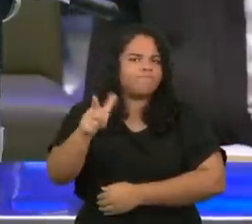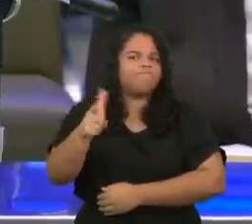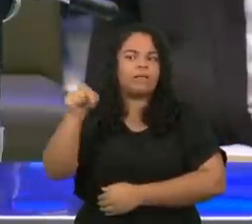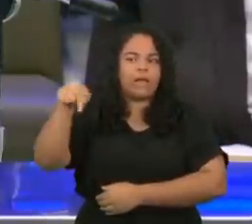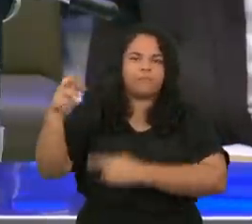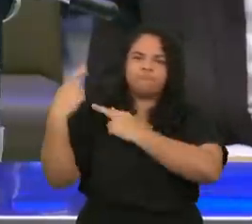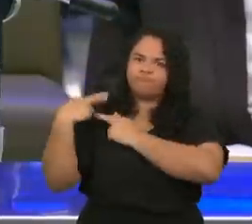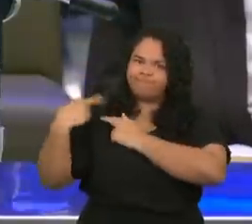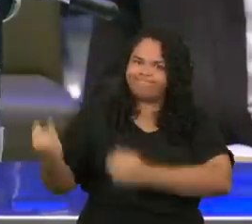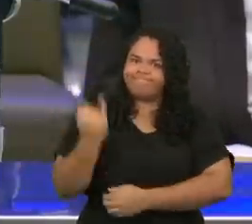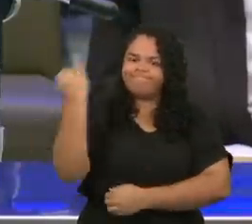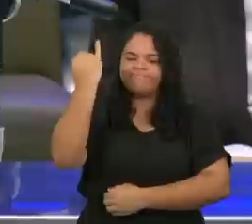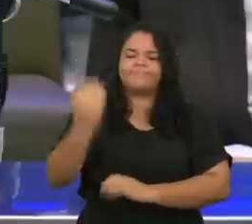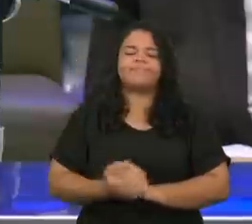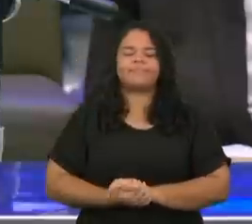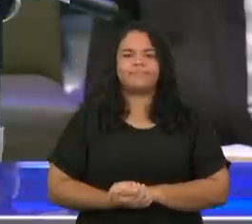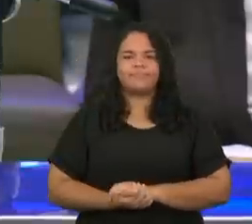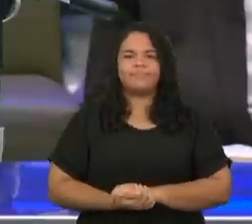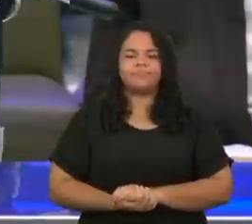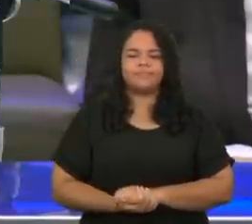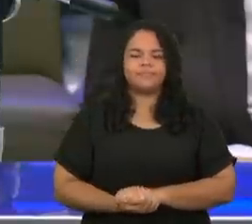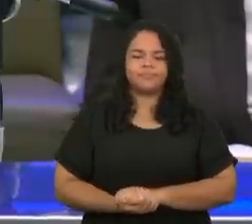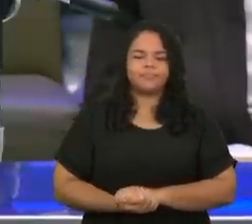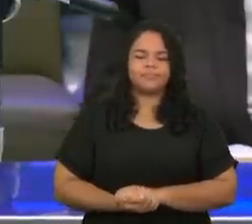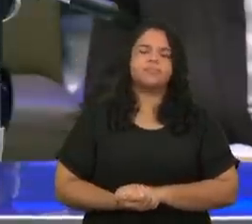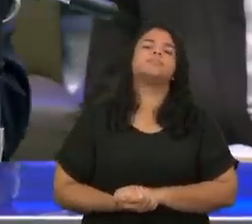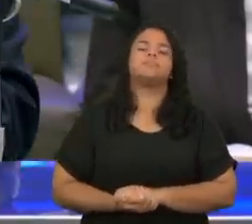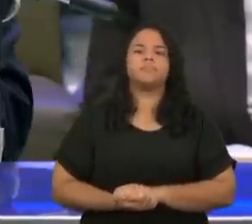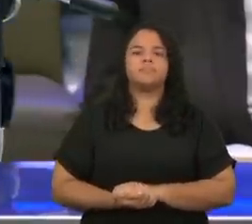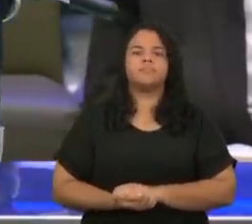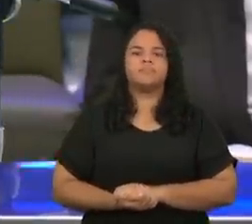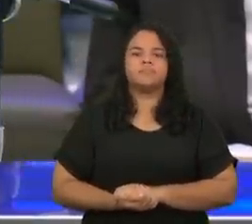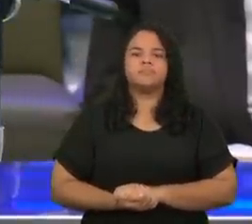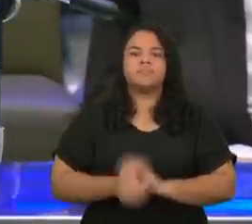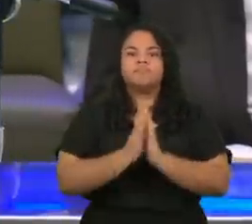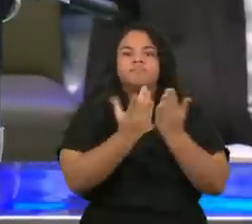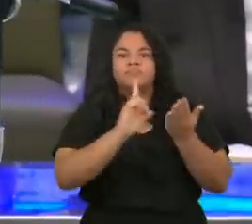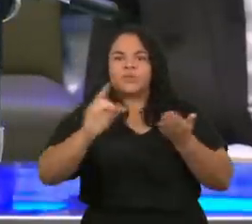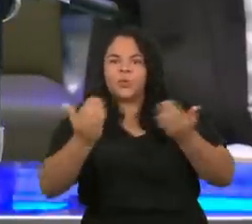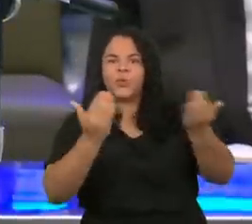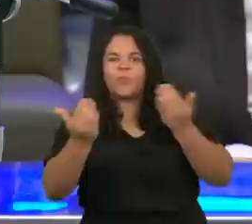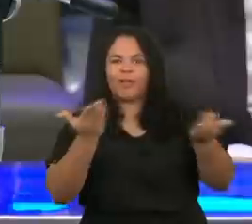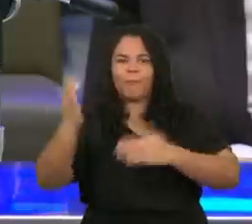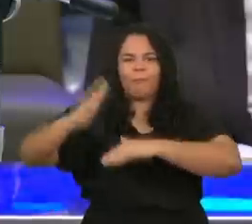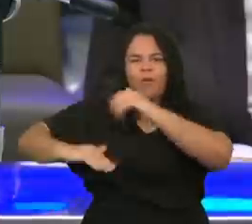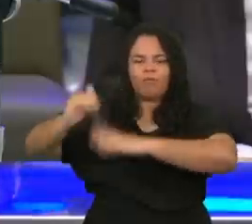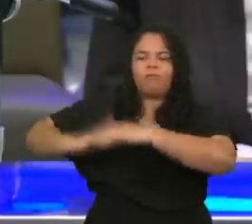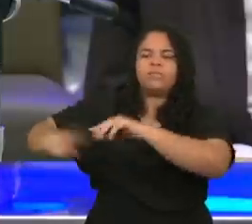e nós imaginamos meus amados irmãos que nós como pais temos a